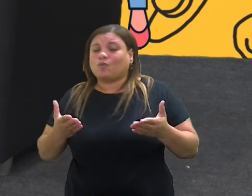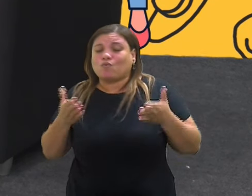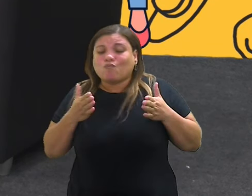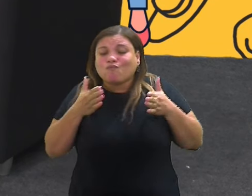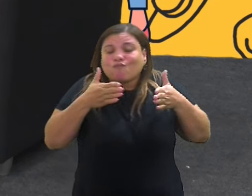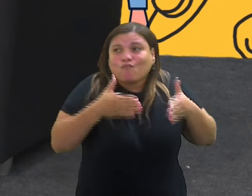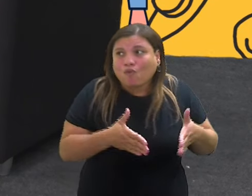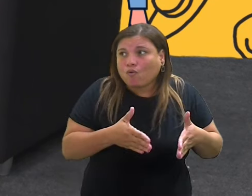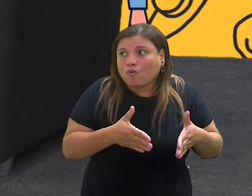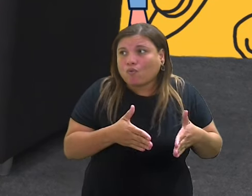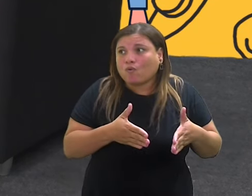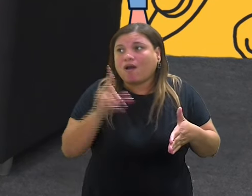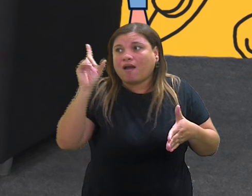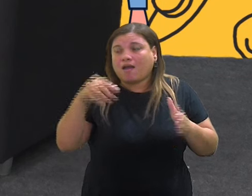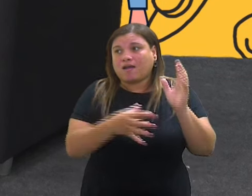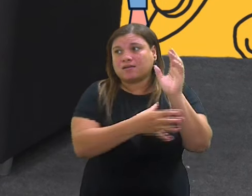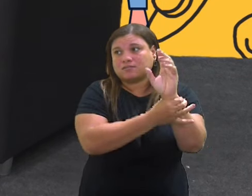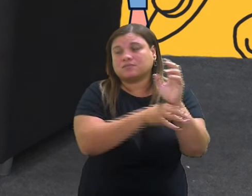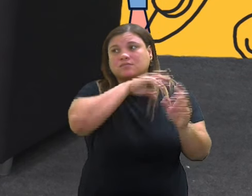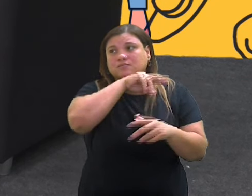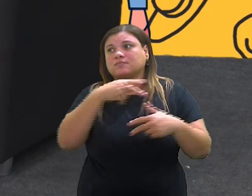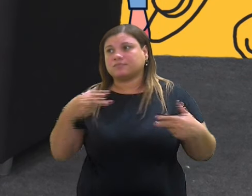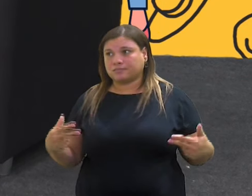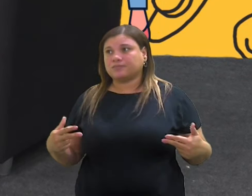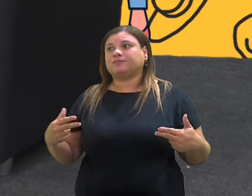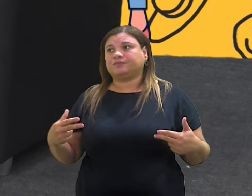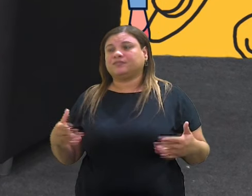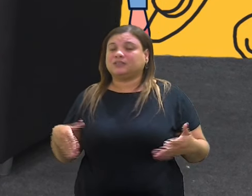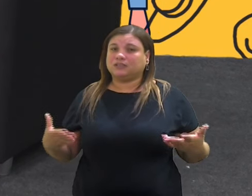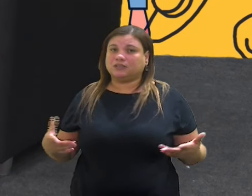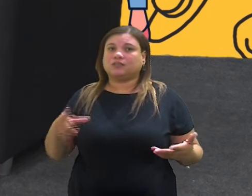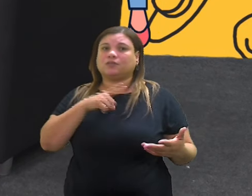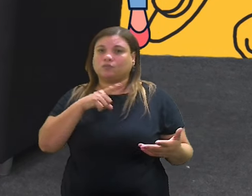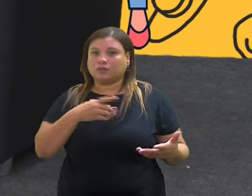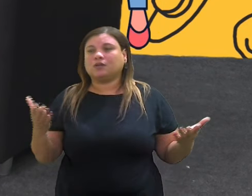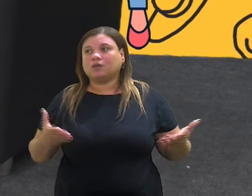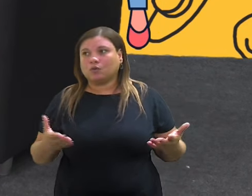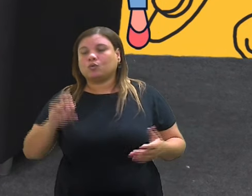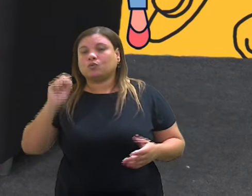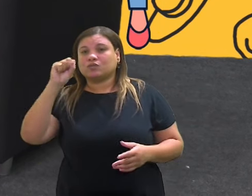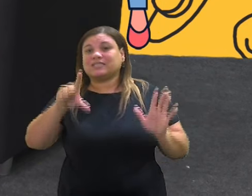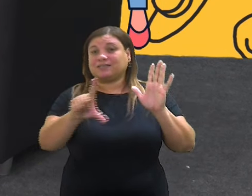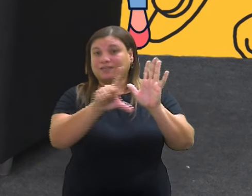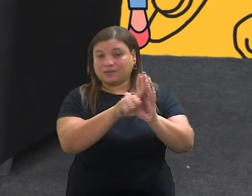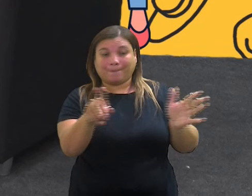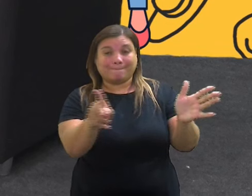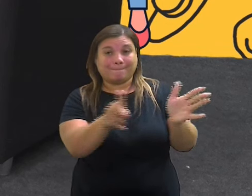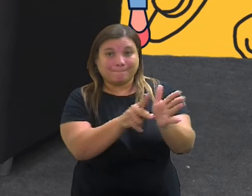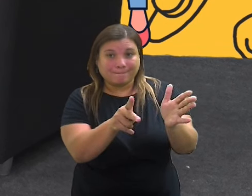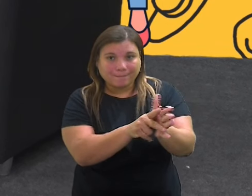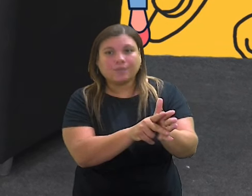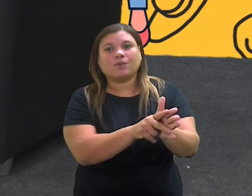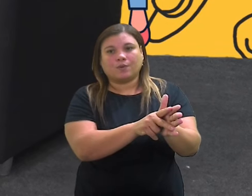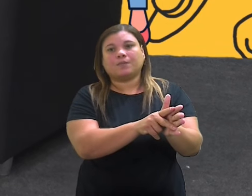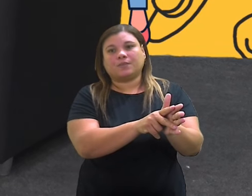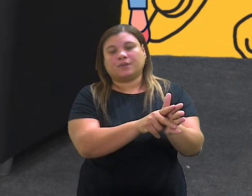E se caso houver óbito desse animal, essa lei pode ter o dobro da pena. Então, acaba que isso vai fazer com que as pessoas